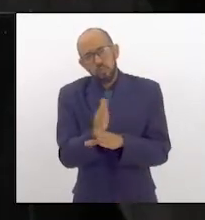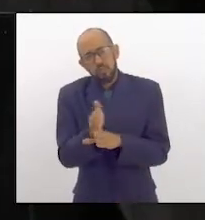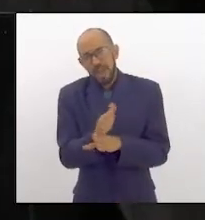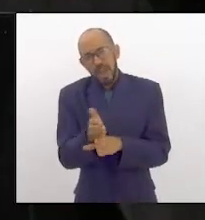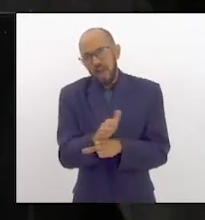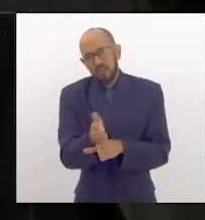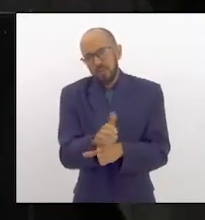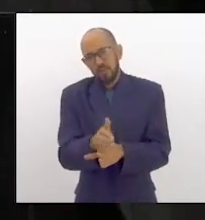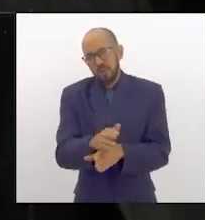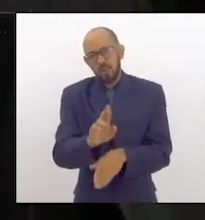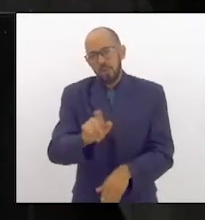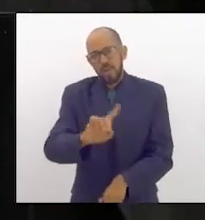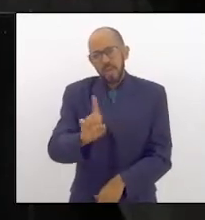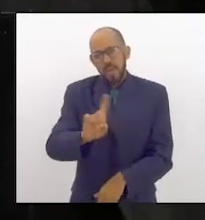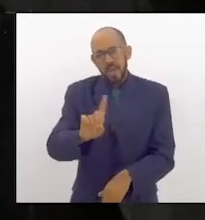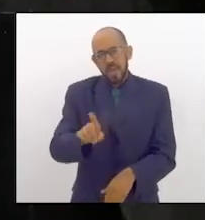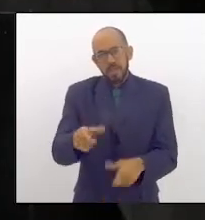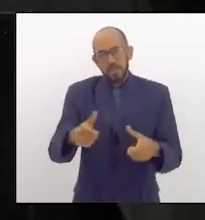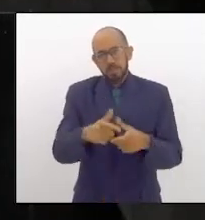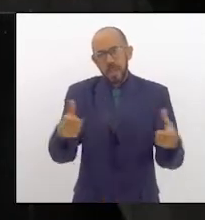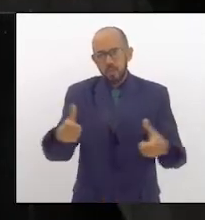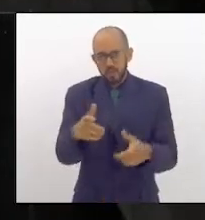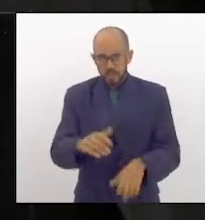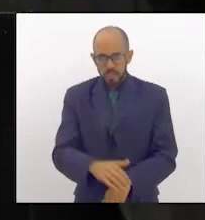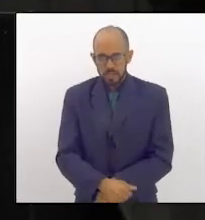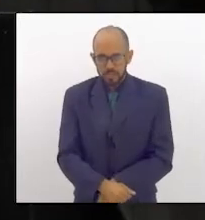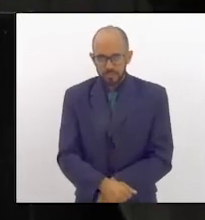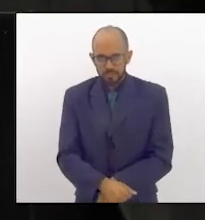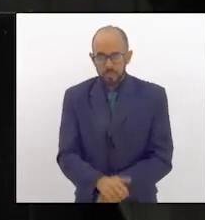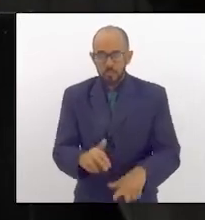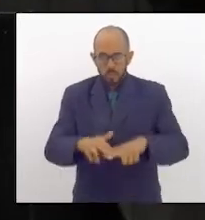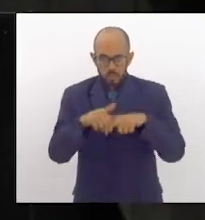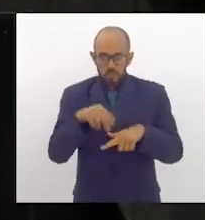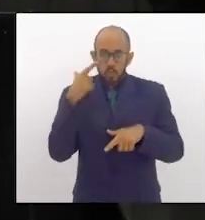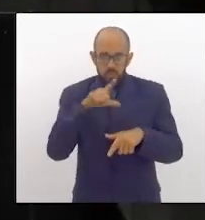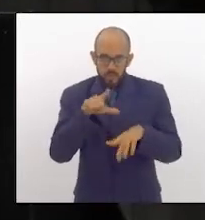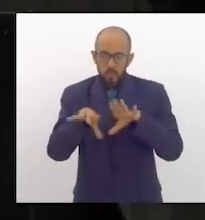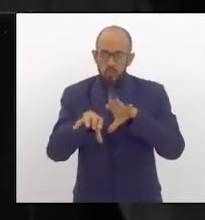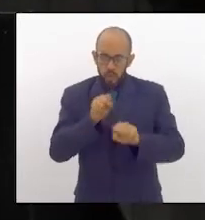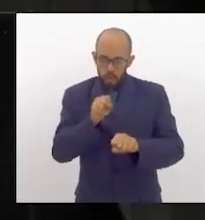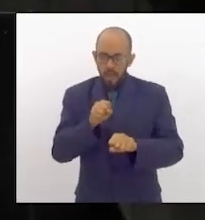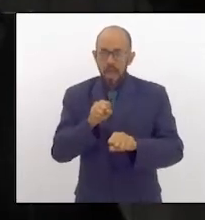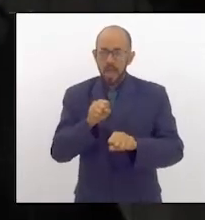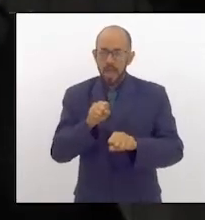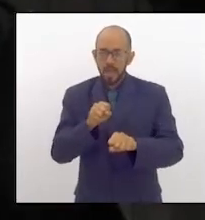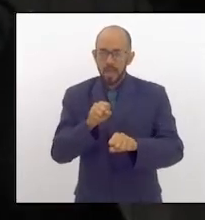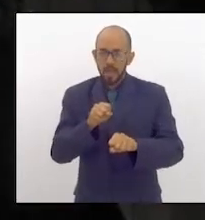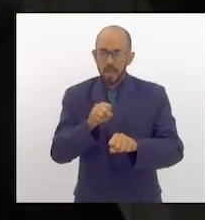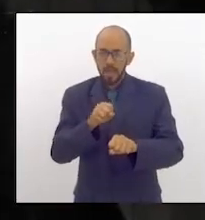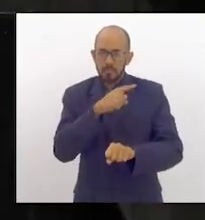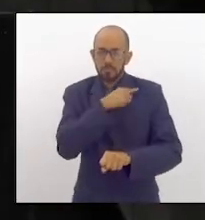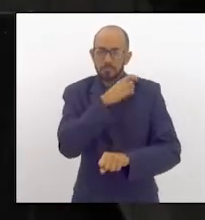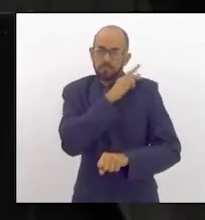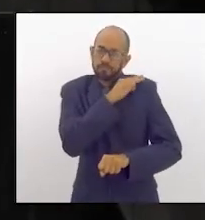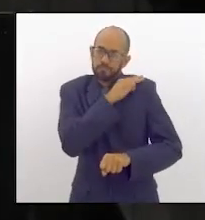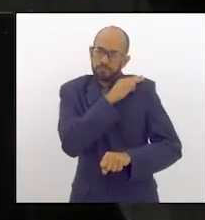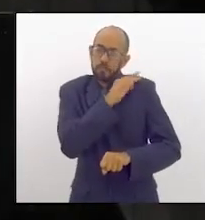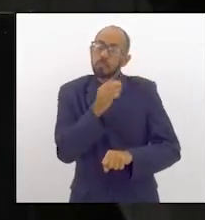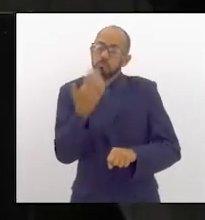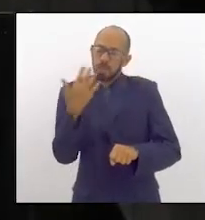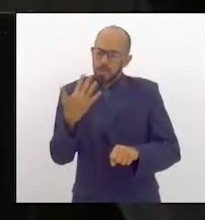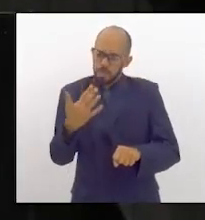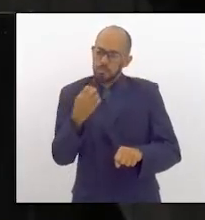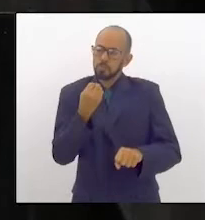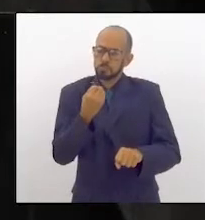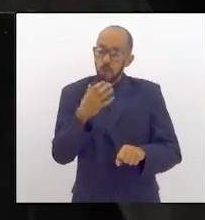social na maioria na maioria arrasadora dos casos tanto que chegou a universidade completou o ensino médio adentrou ensino superior tudo bem muitos